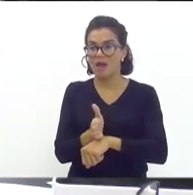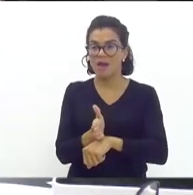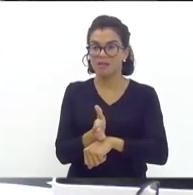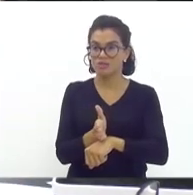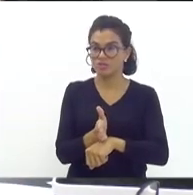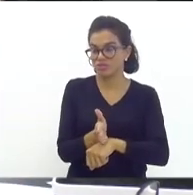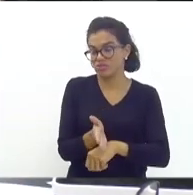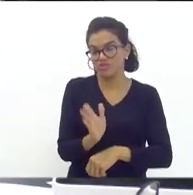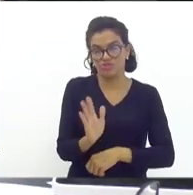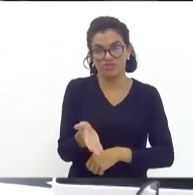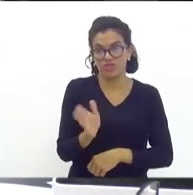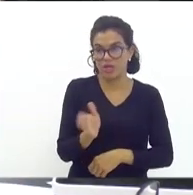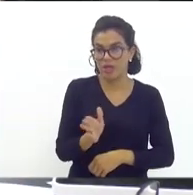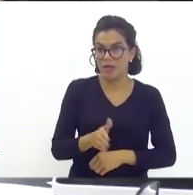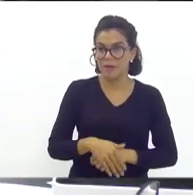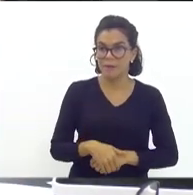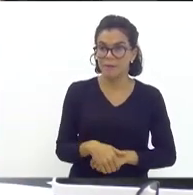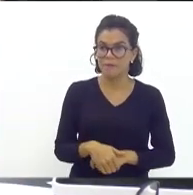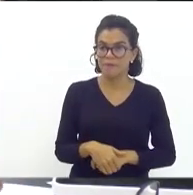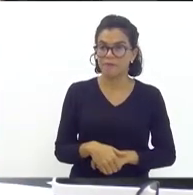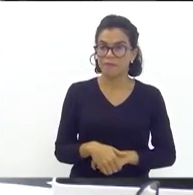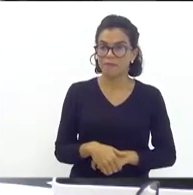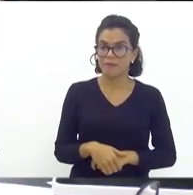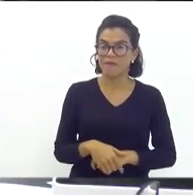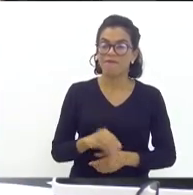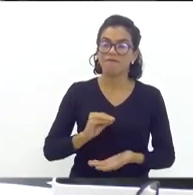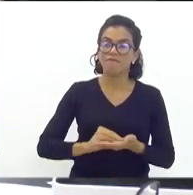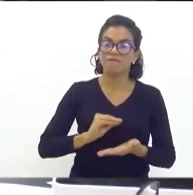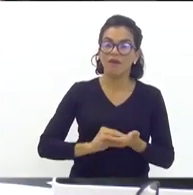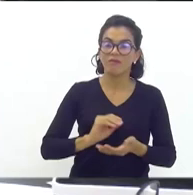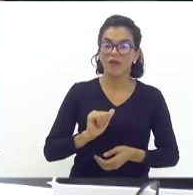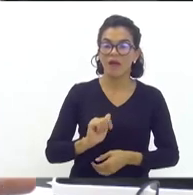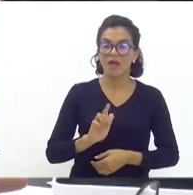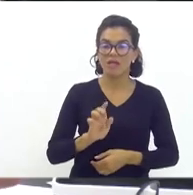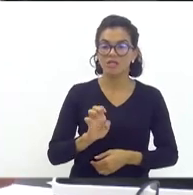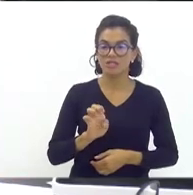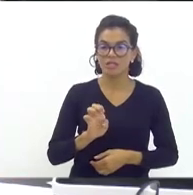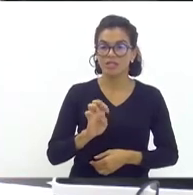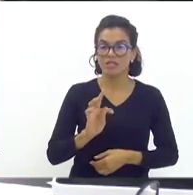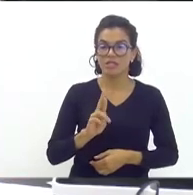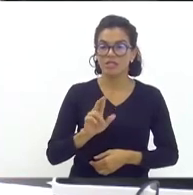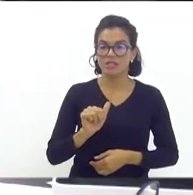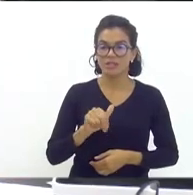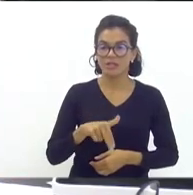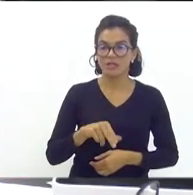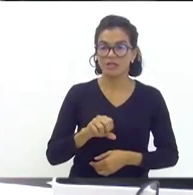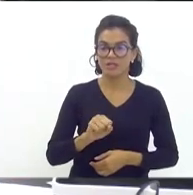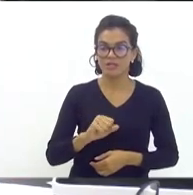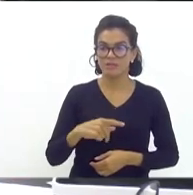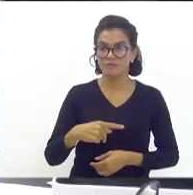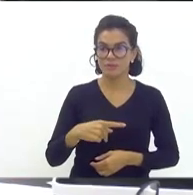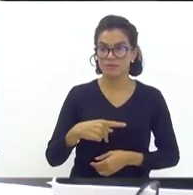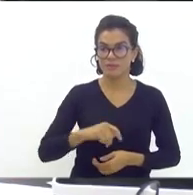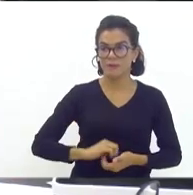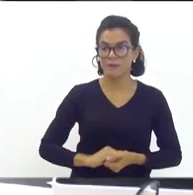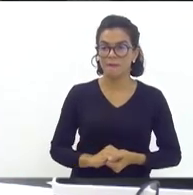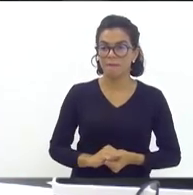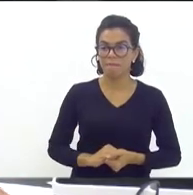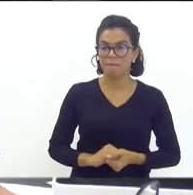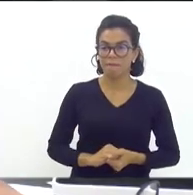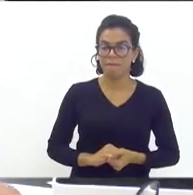audiência e temos que fazer oitiva da da getransp de qualquer forma abrir para que a gente possa continuar